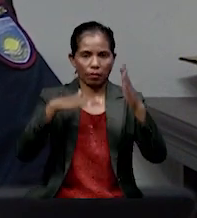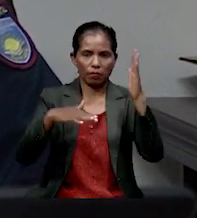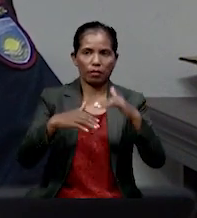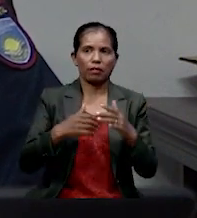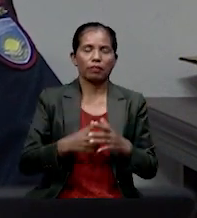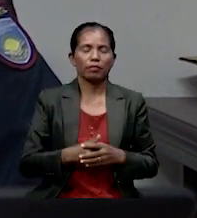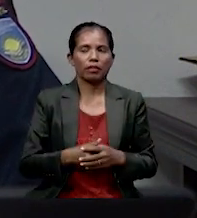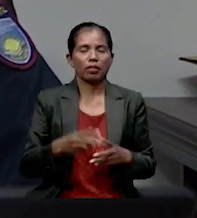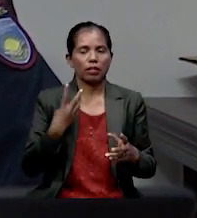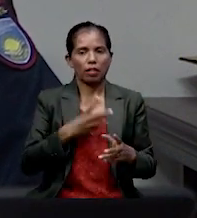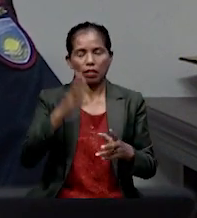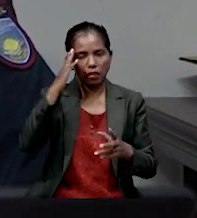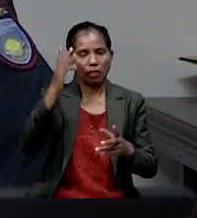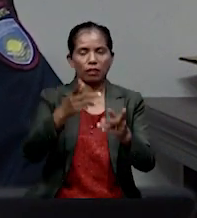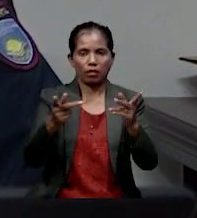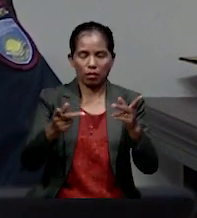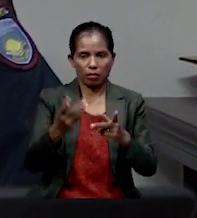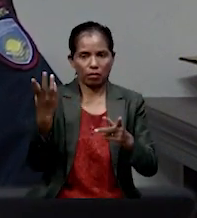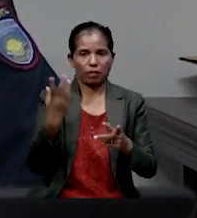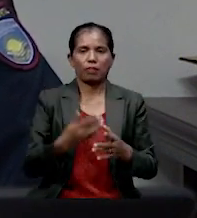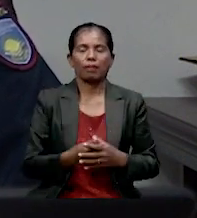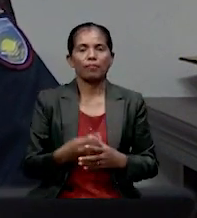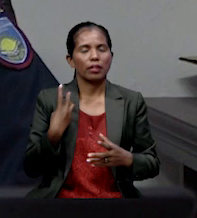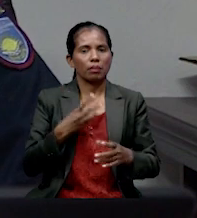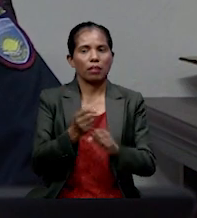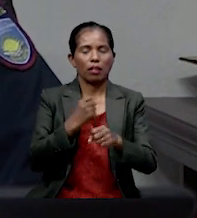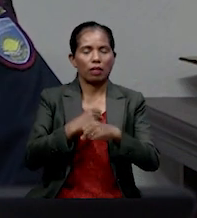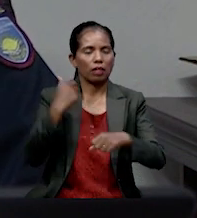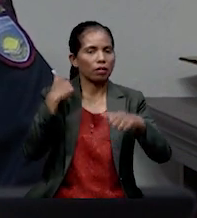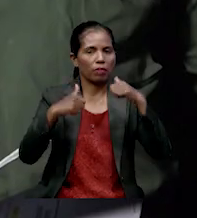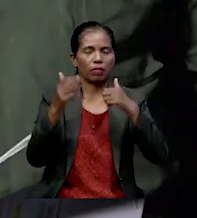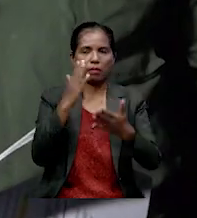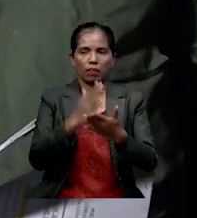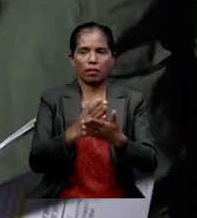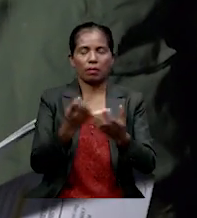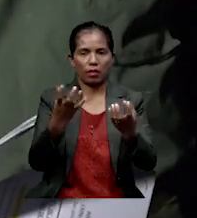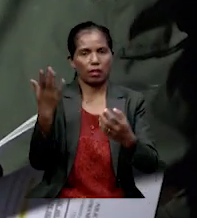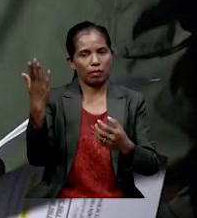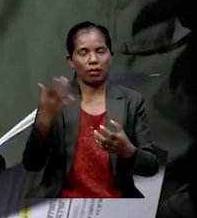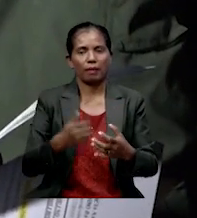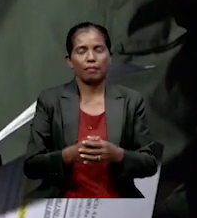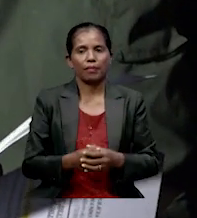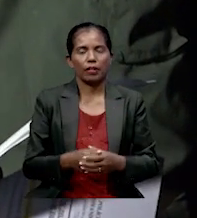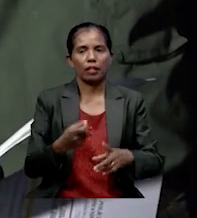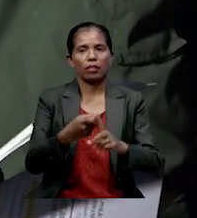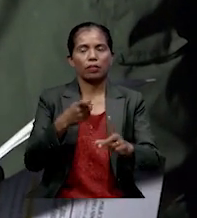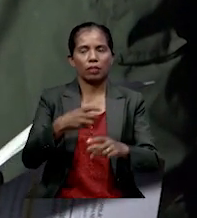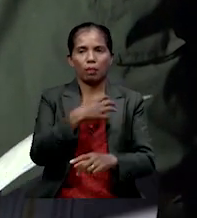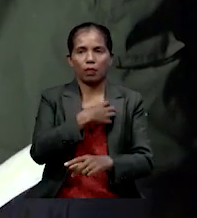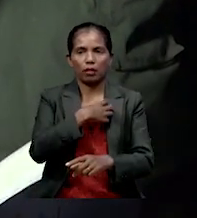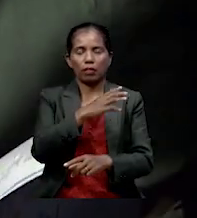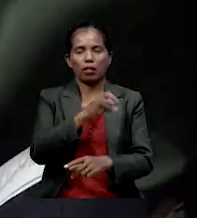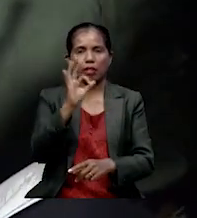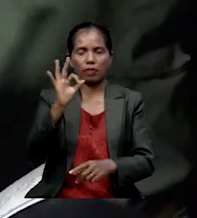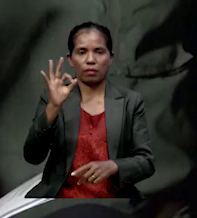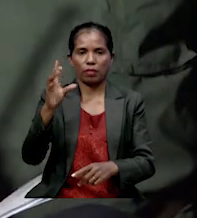ita não está na fata, e ita moço. A atividade de prevenção para quem vai. Operação conjunta entre PNTL e FFDTL em